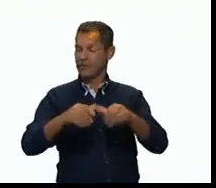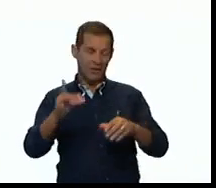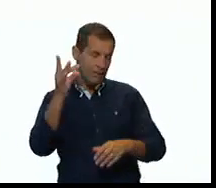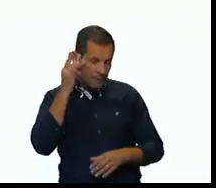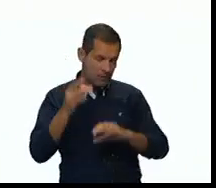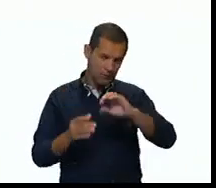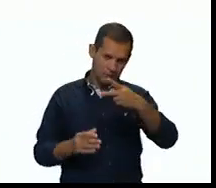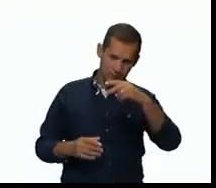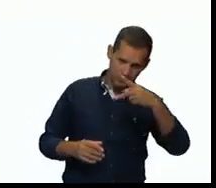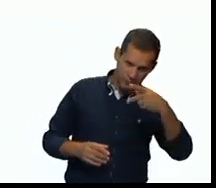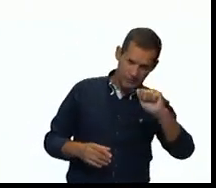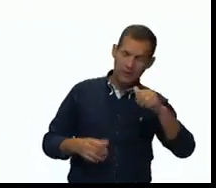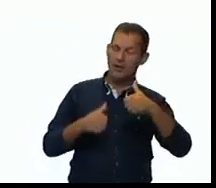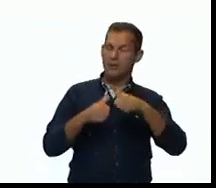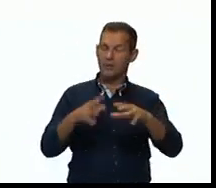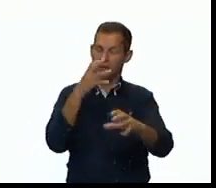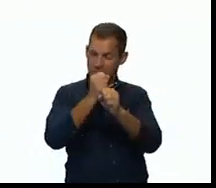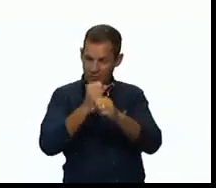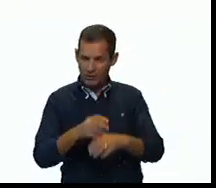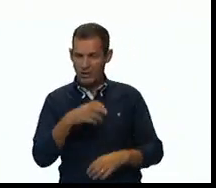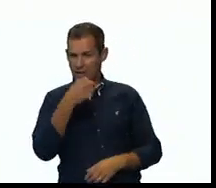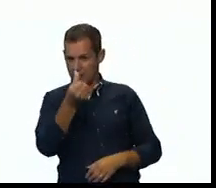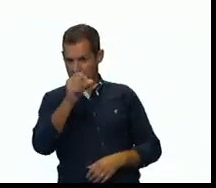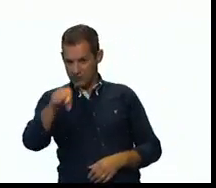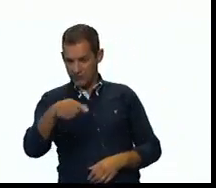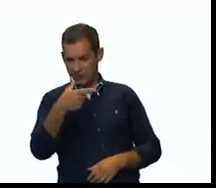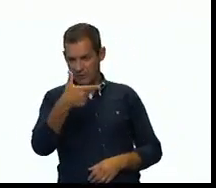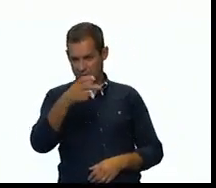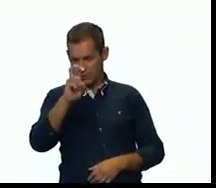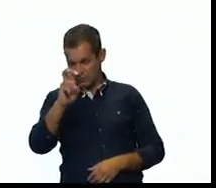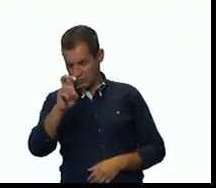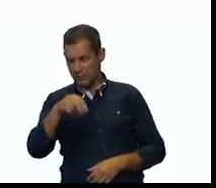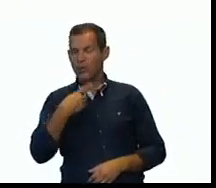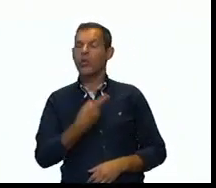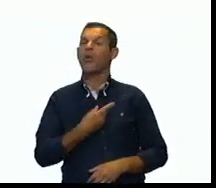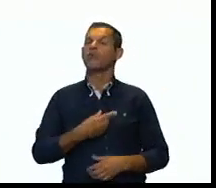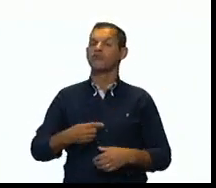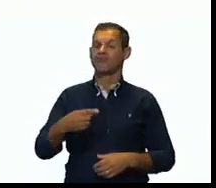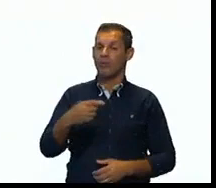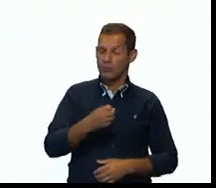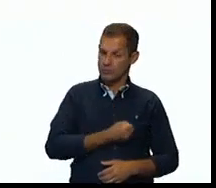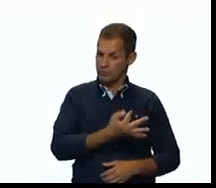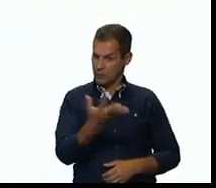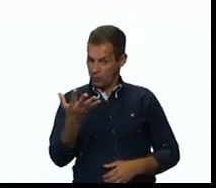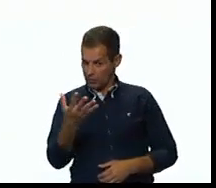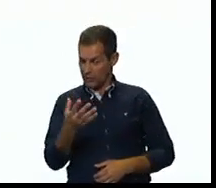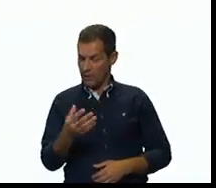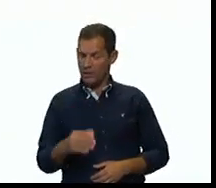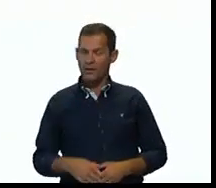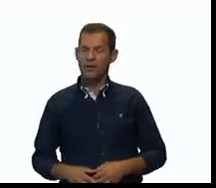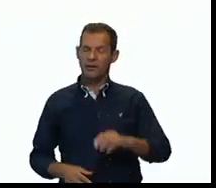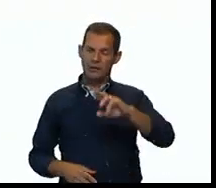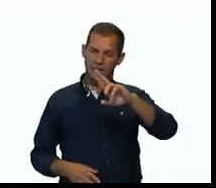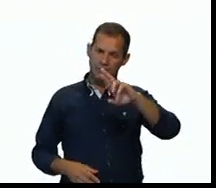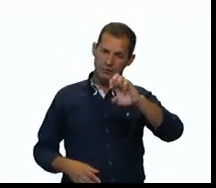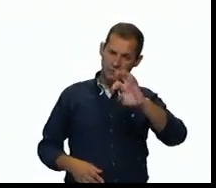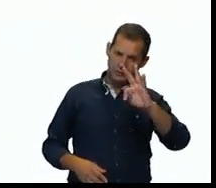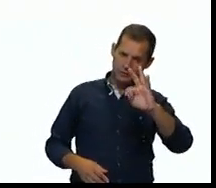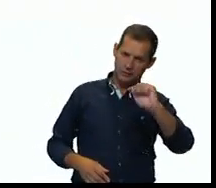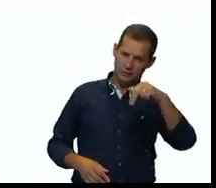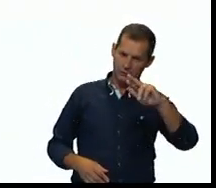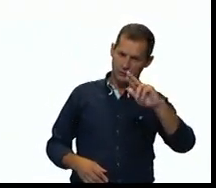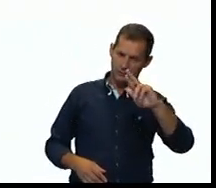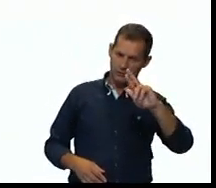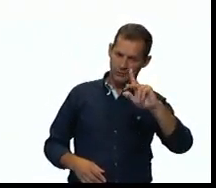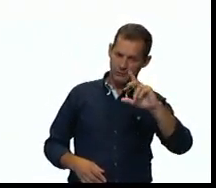pertence à chapa nesse cálculo de 6,25. Então, vamos diminuir a quantidade de retângulos, porque a gente viu que